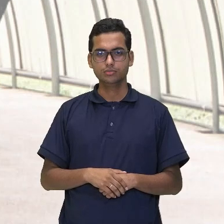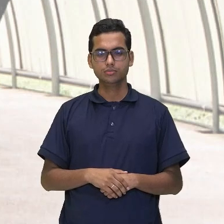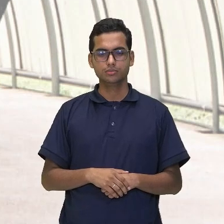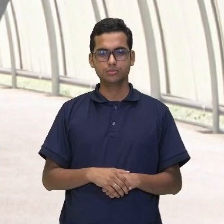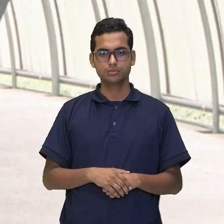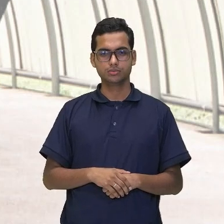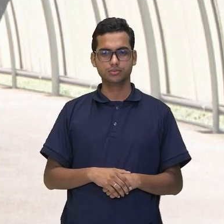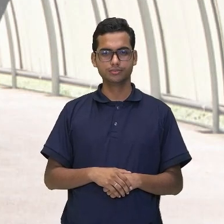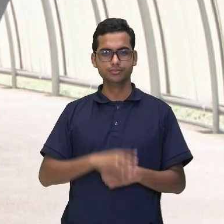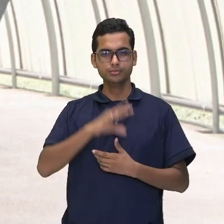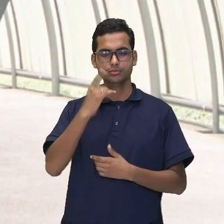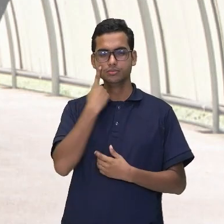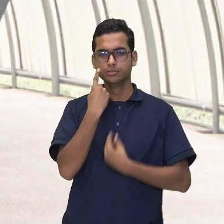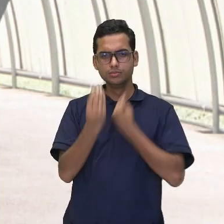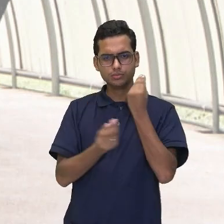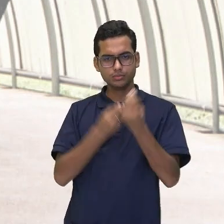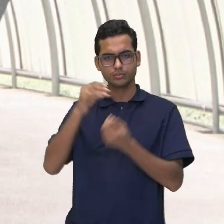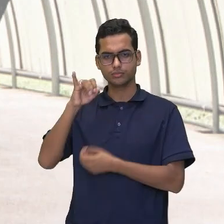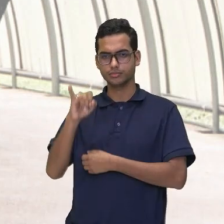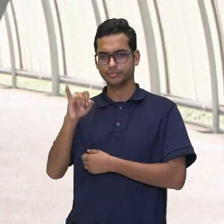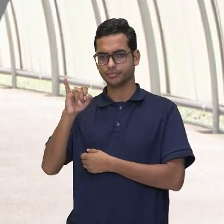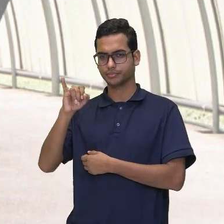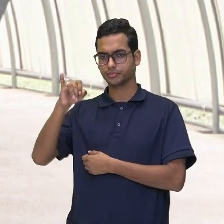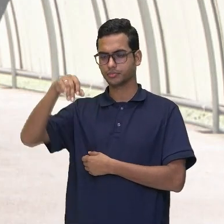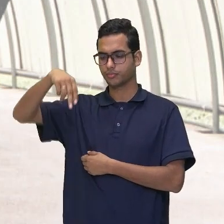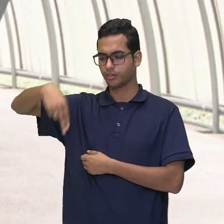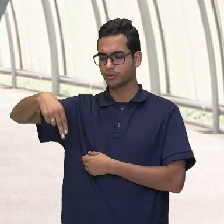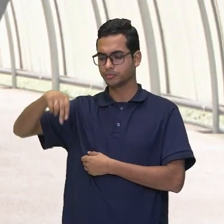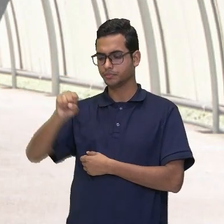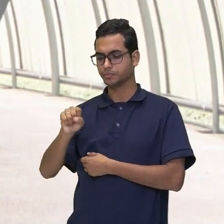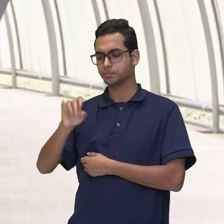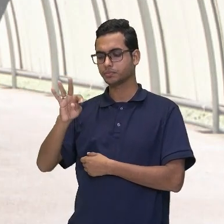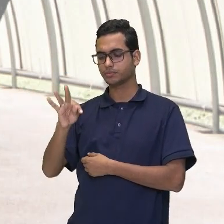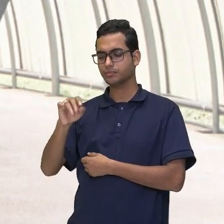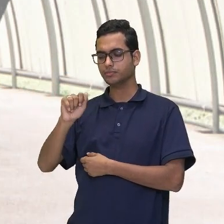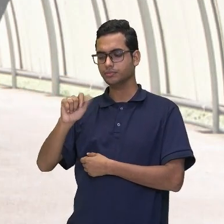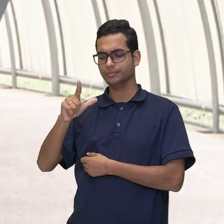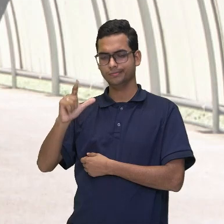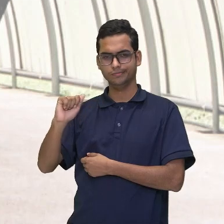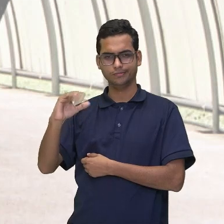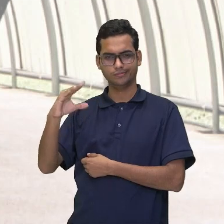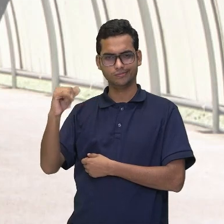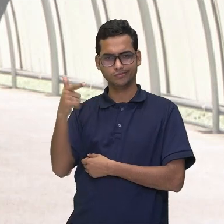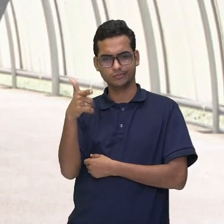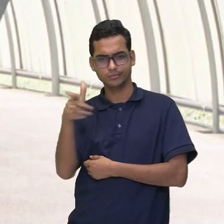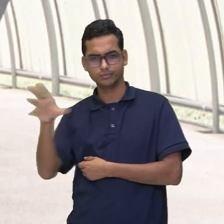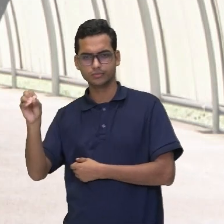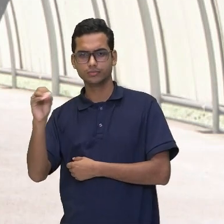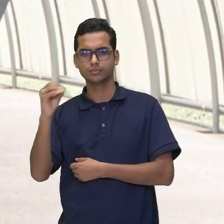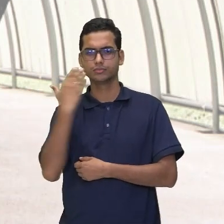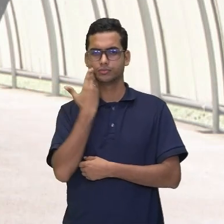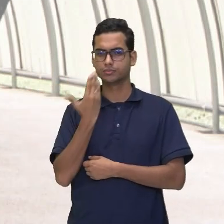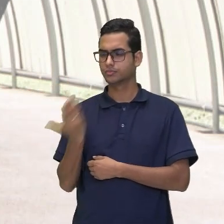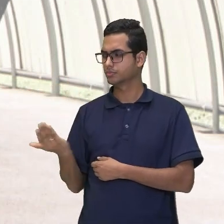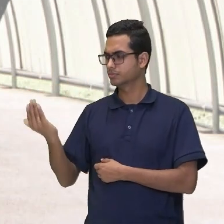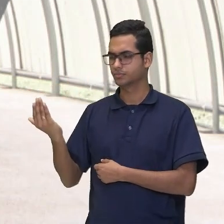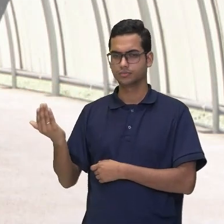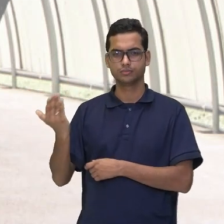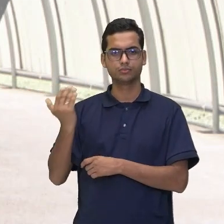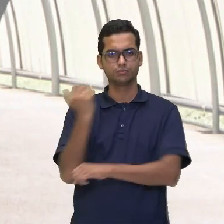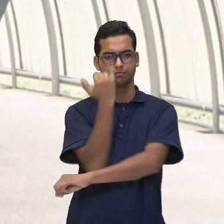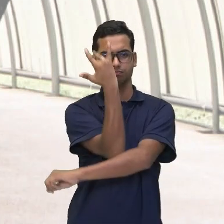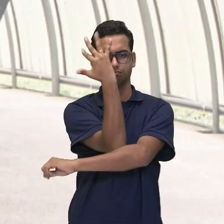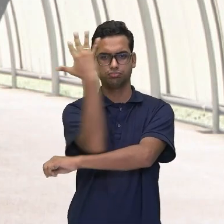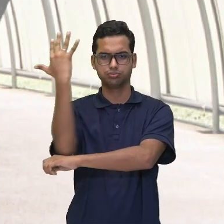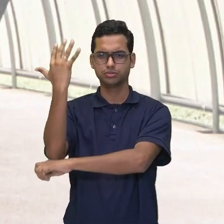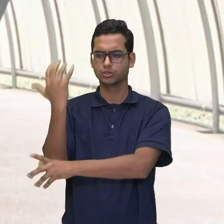artista faz numa instalação? Aqui vocês têm várias árvores calcinadas, ou seja, queimadas, e o